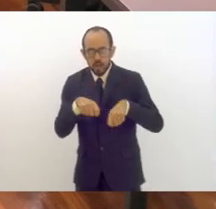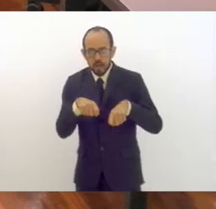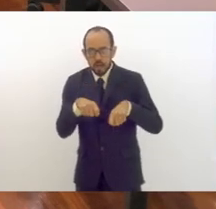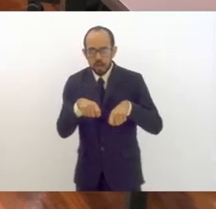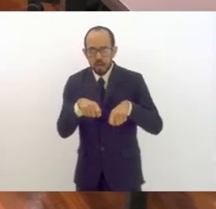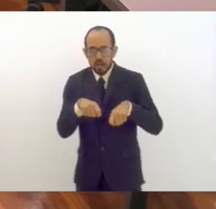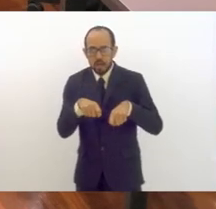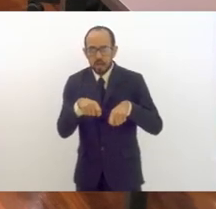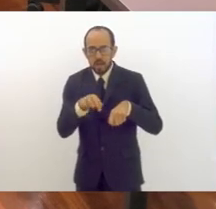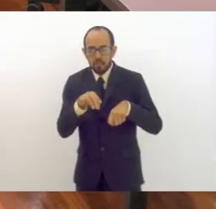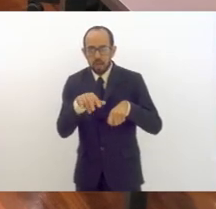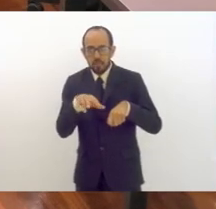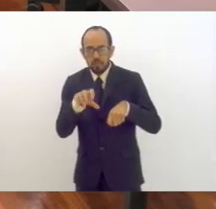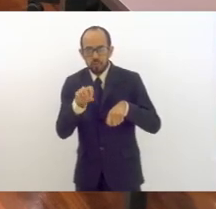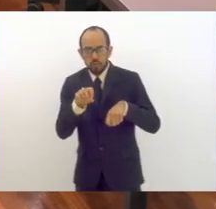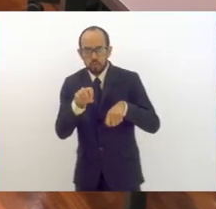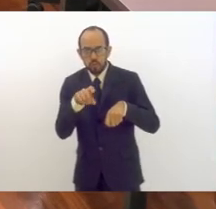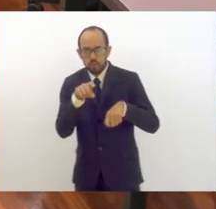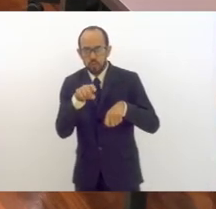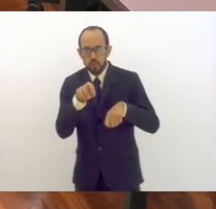Ah, doutor Rogério Pacheco, tudo bem?